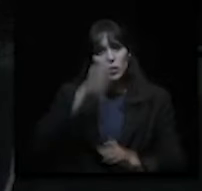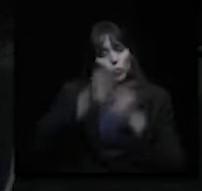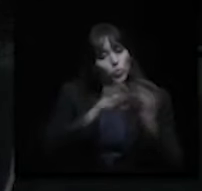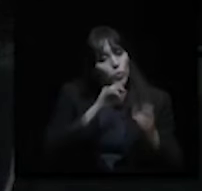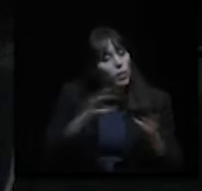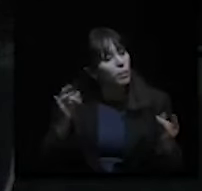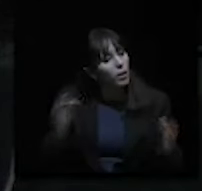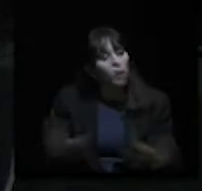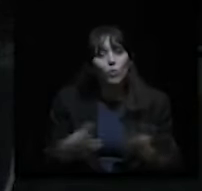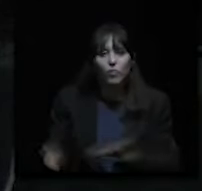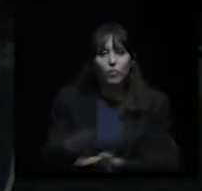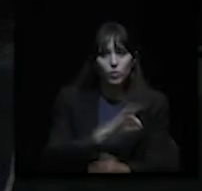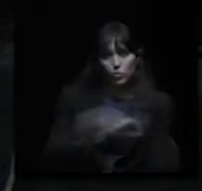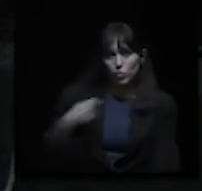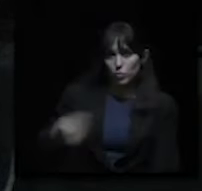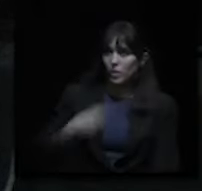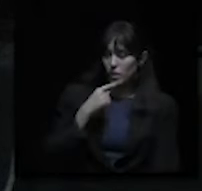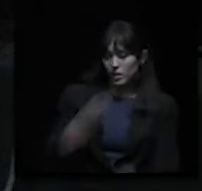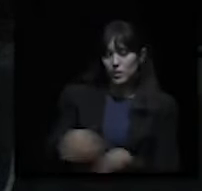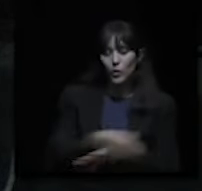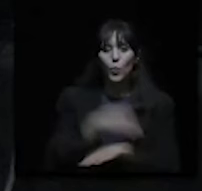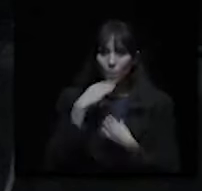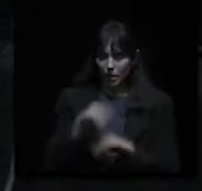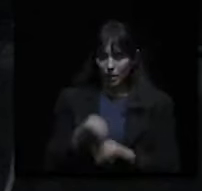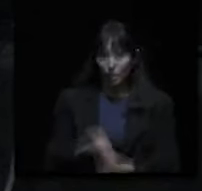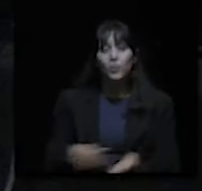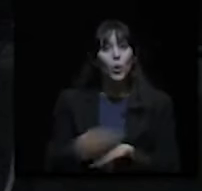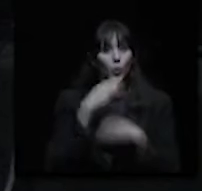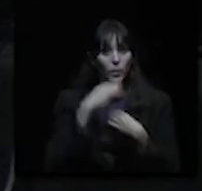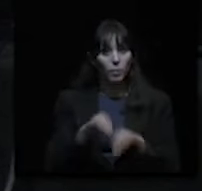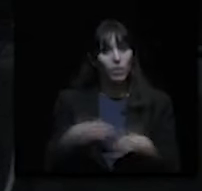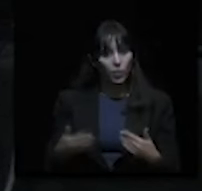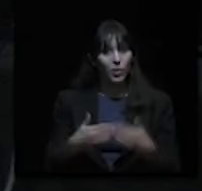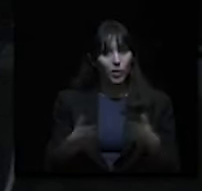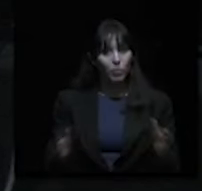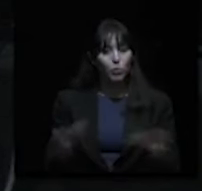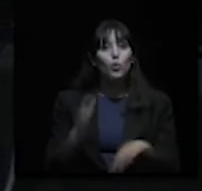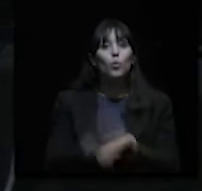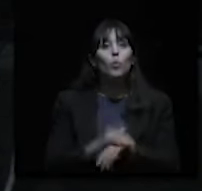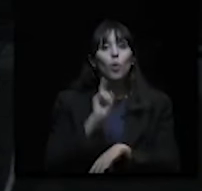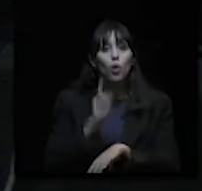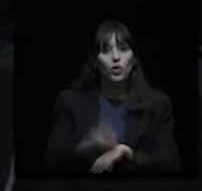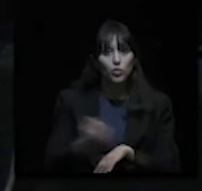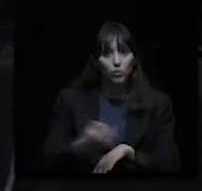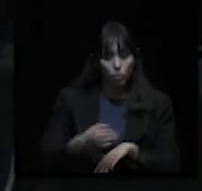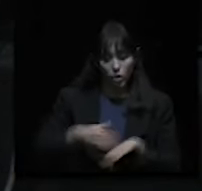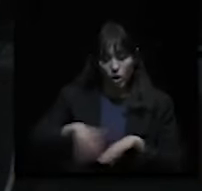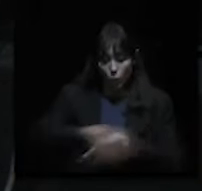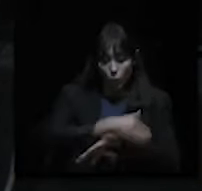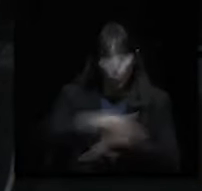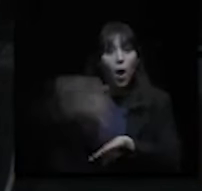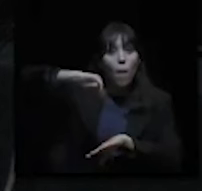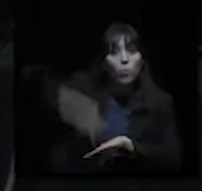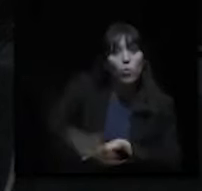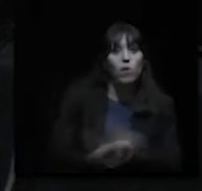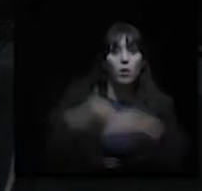e brincar. O Sr. Presidente falou da Rua da Prata. A Rua da Prata foi agora aberta às pessoas graças ao colapso de um coletor. O